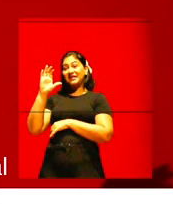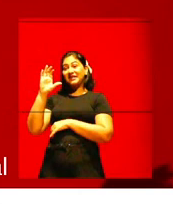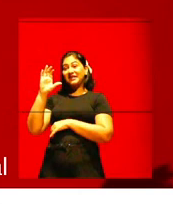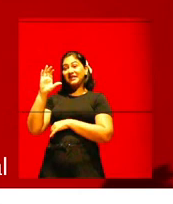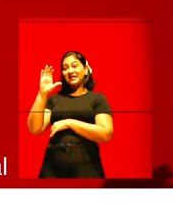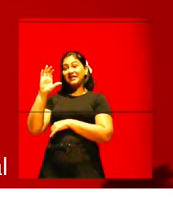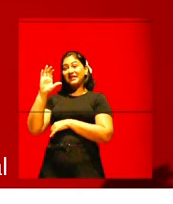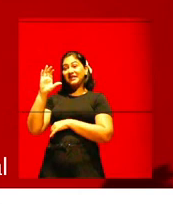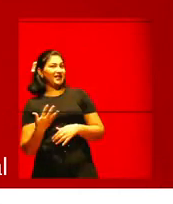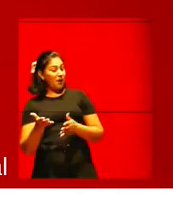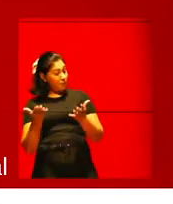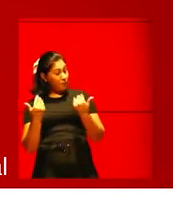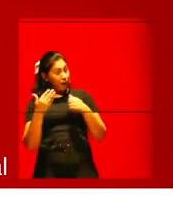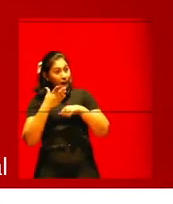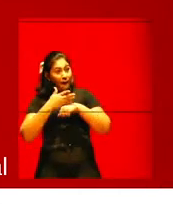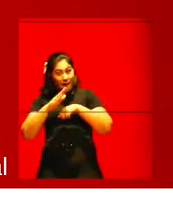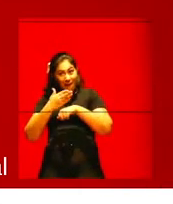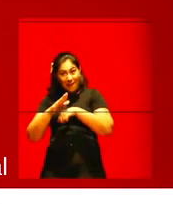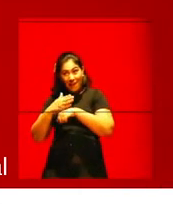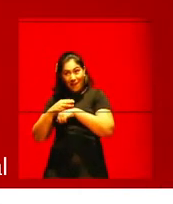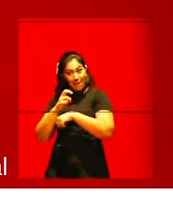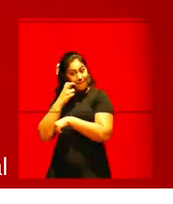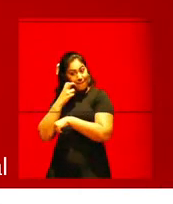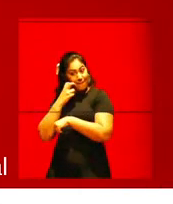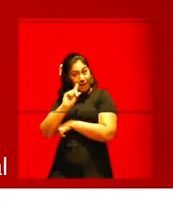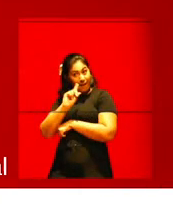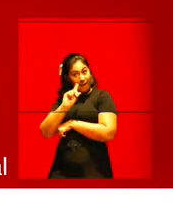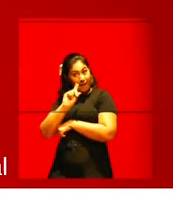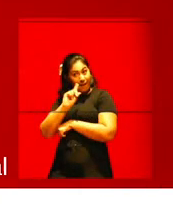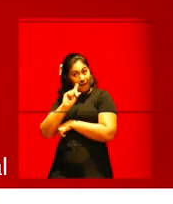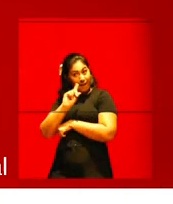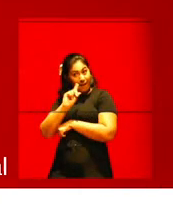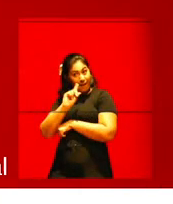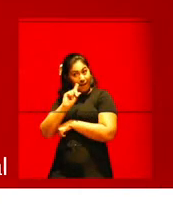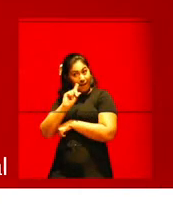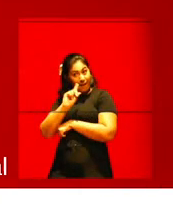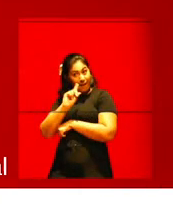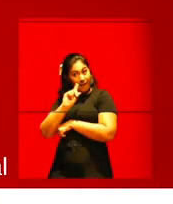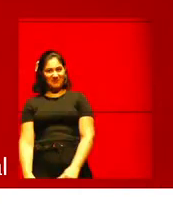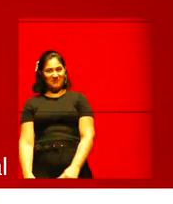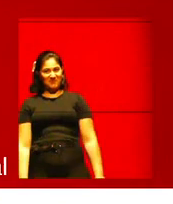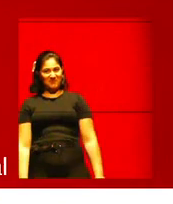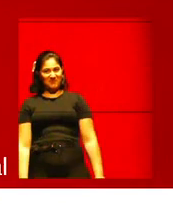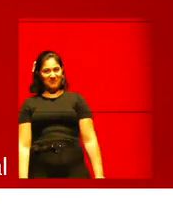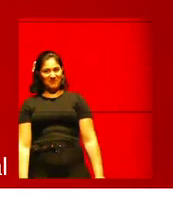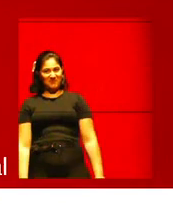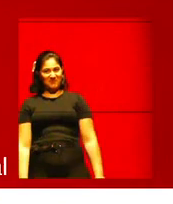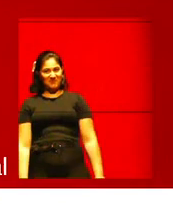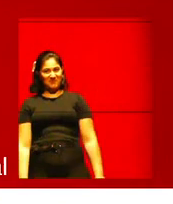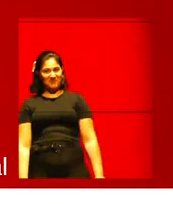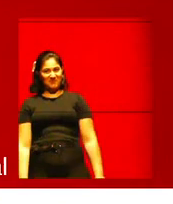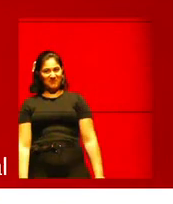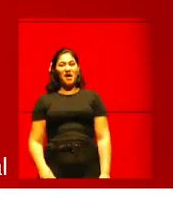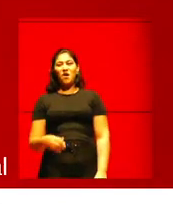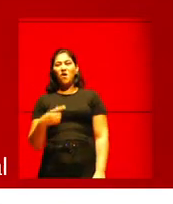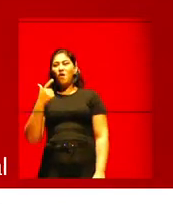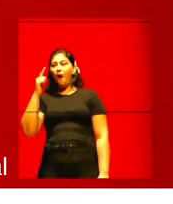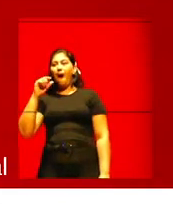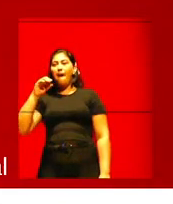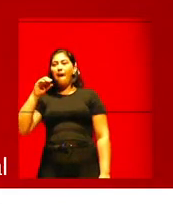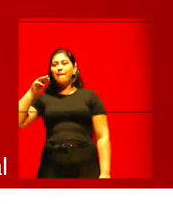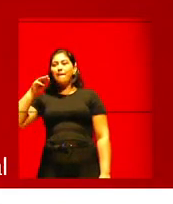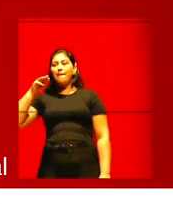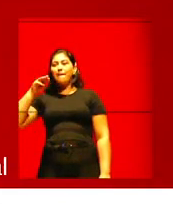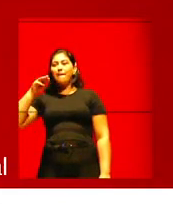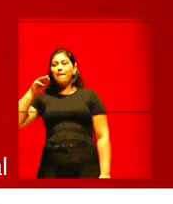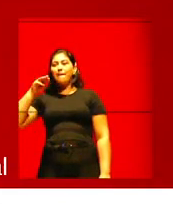Bora lá, faz o coraçãozinho. Cadê o... Quem mais tá aí, gente? Major?